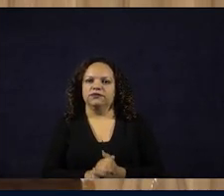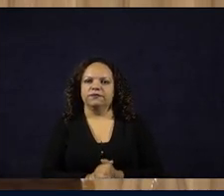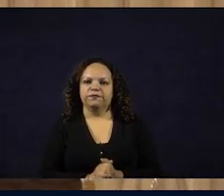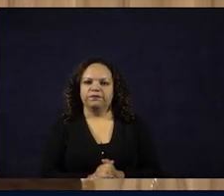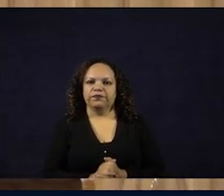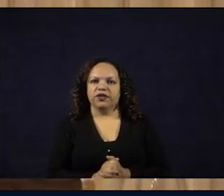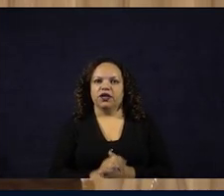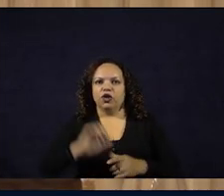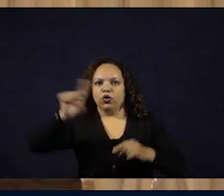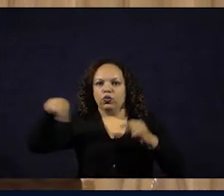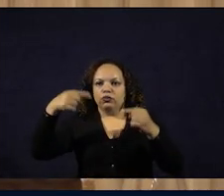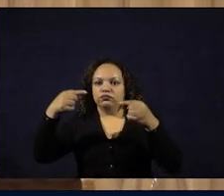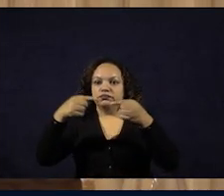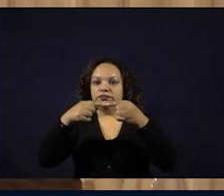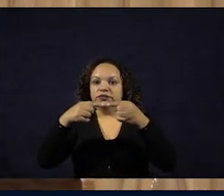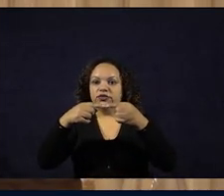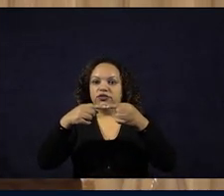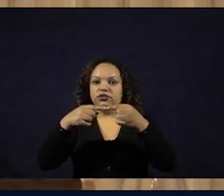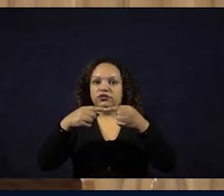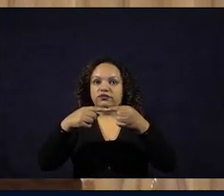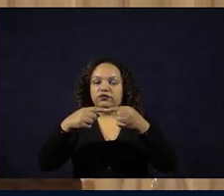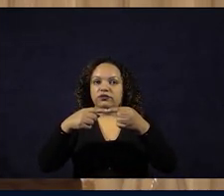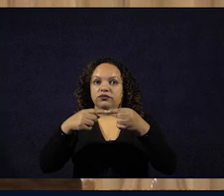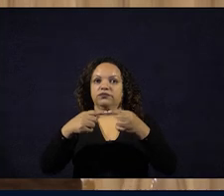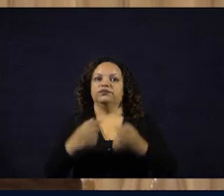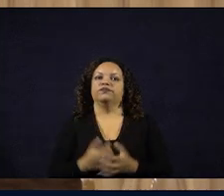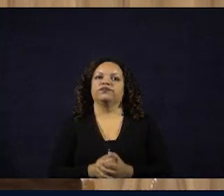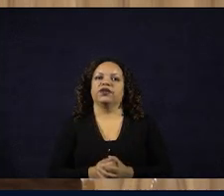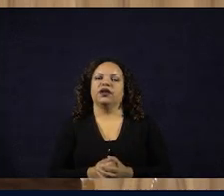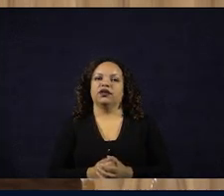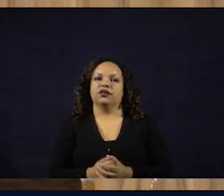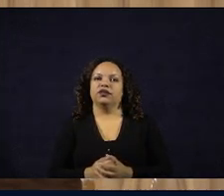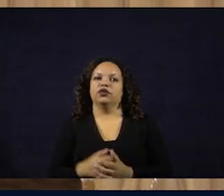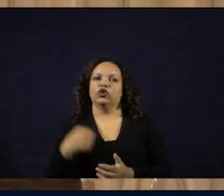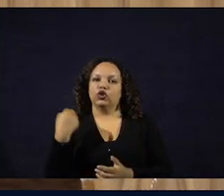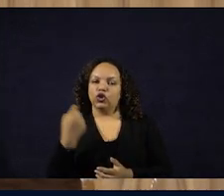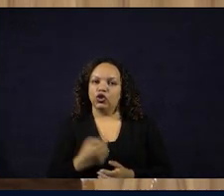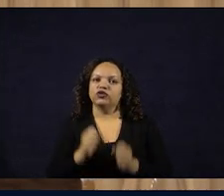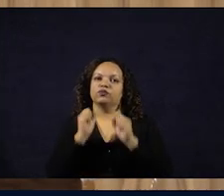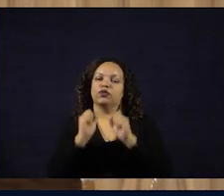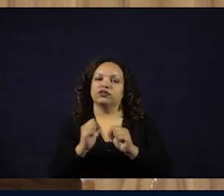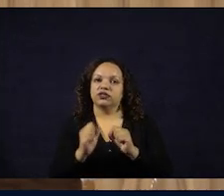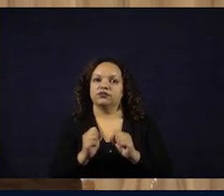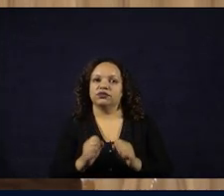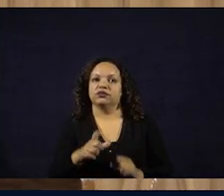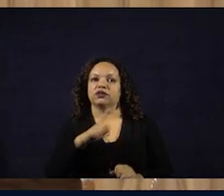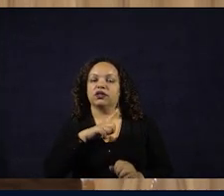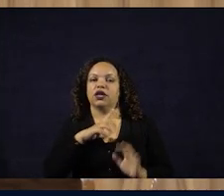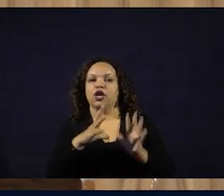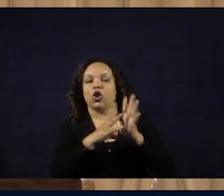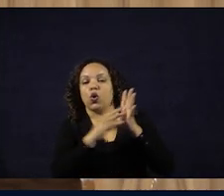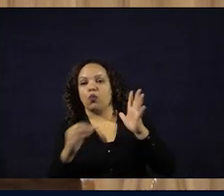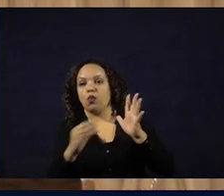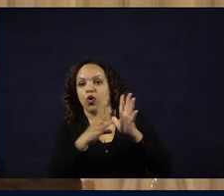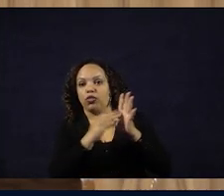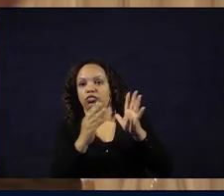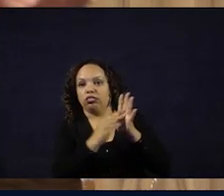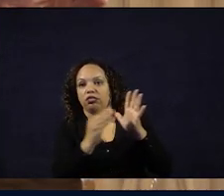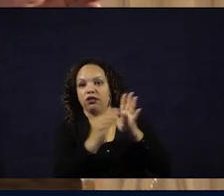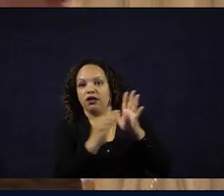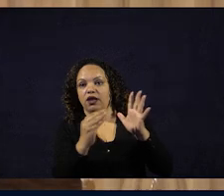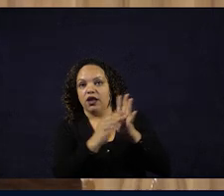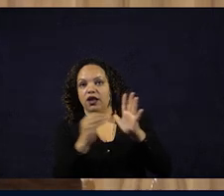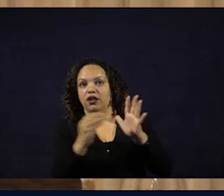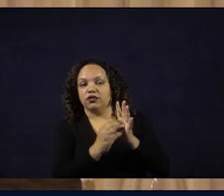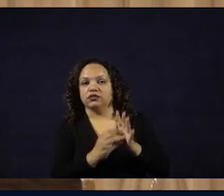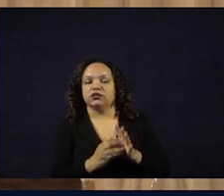E o objetivo aqui é garantir que tenhamos modelos que facilitem o investimento, principalmente